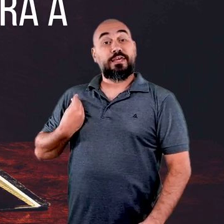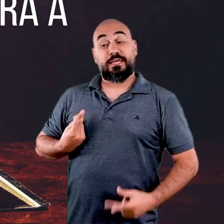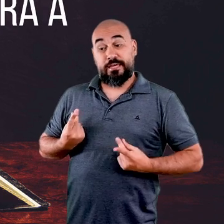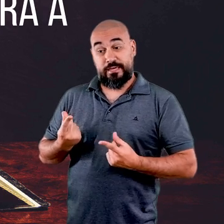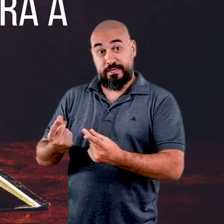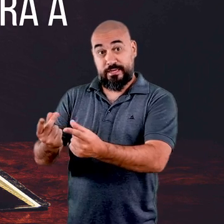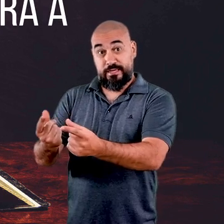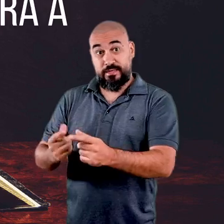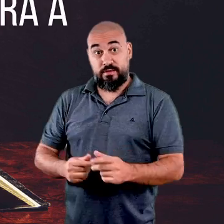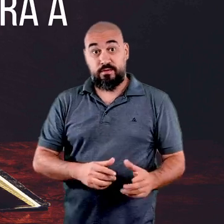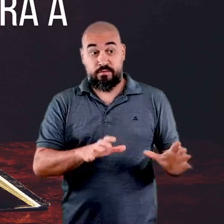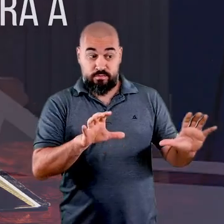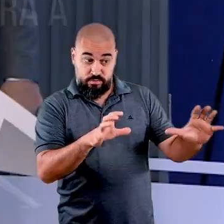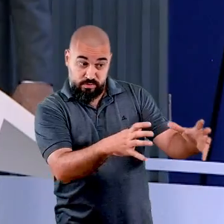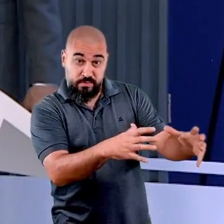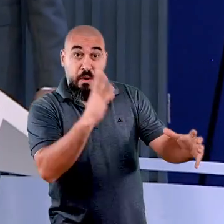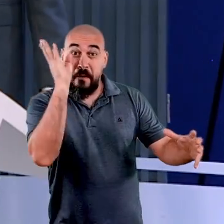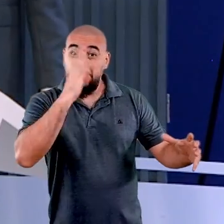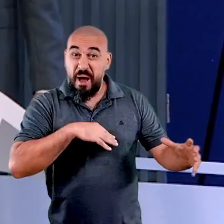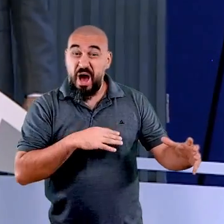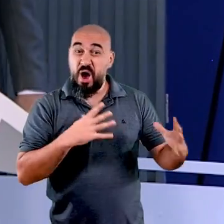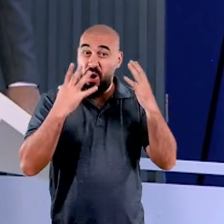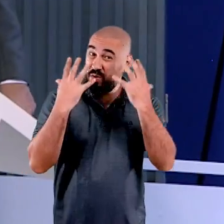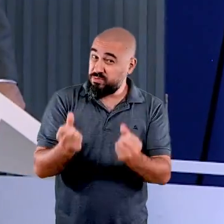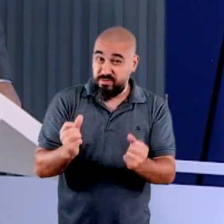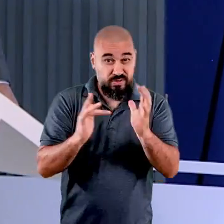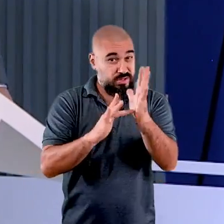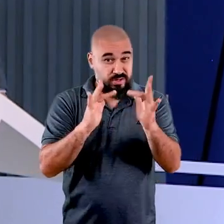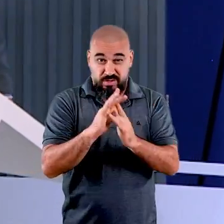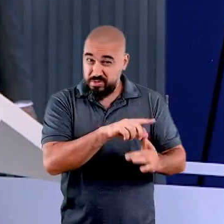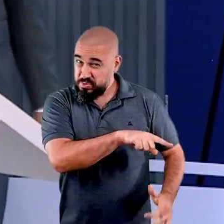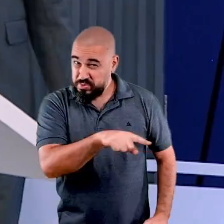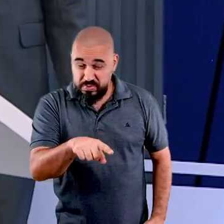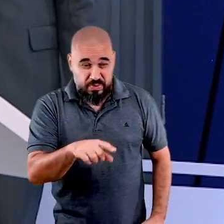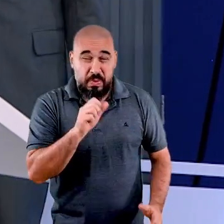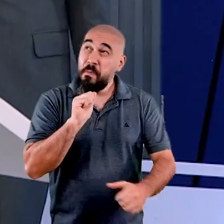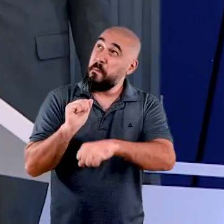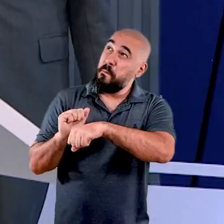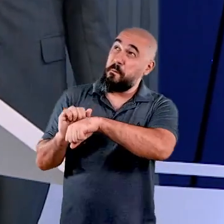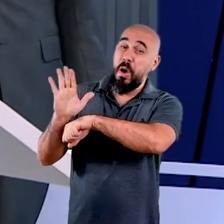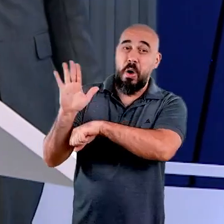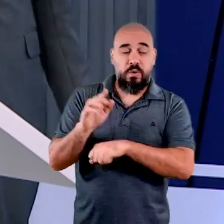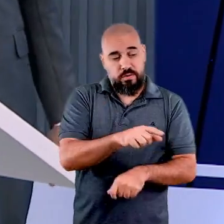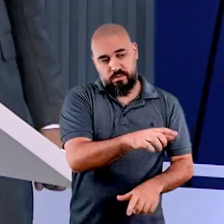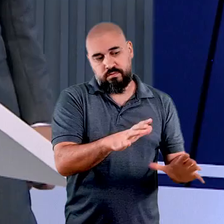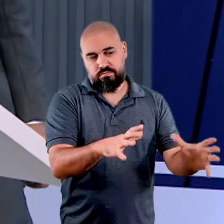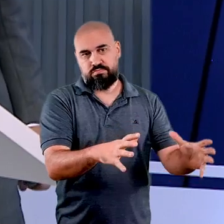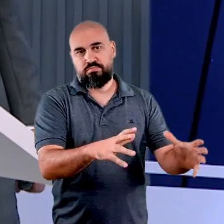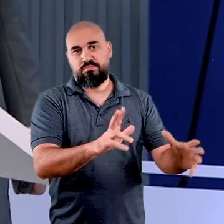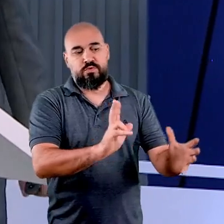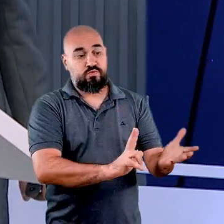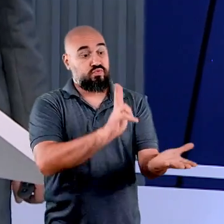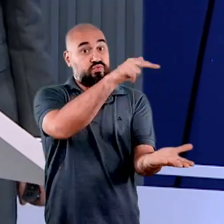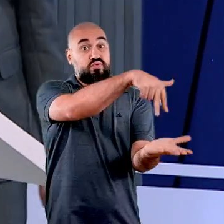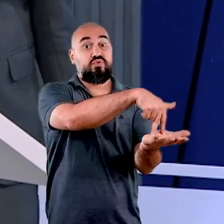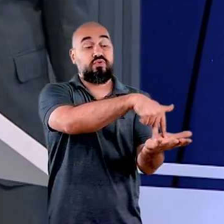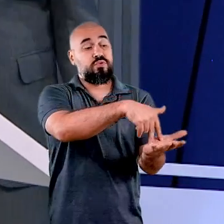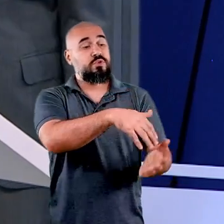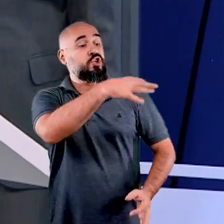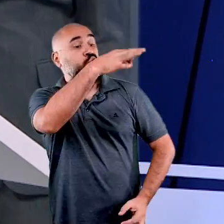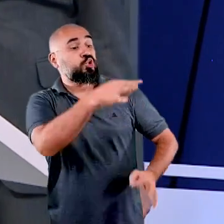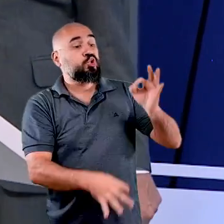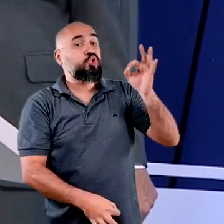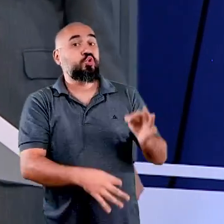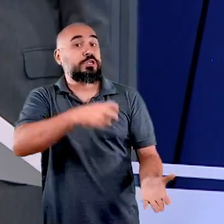para a ressurreição do juízo. Então, existem duas ressurreições: a ressurreição dos